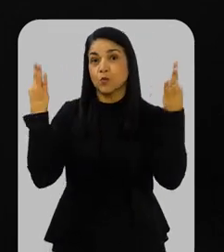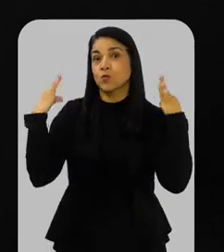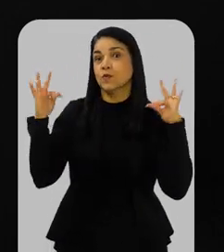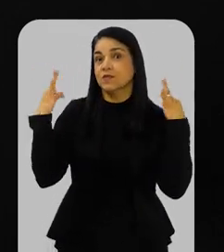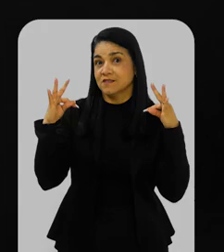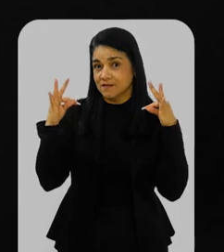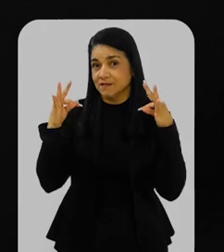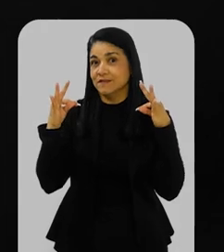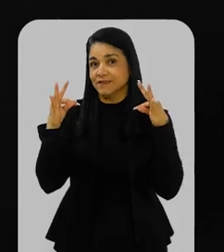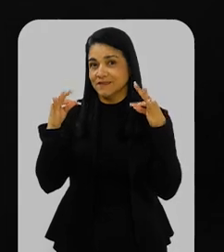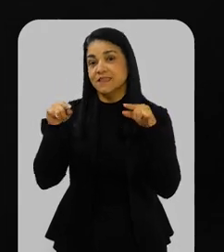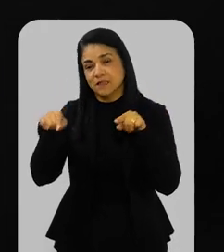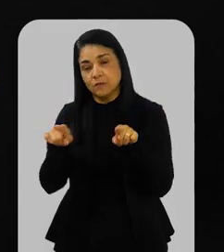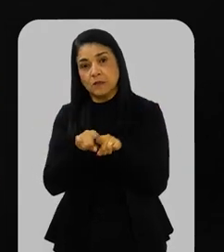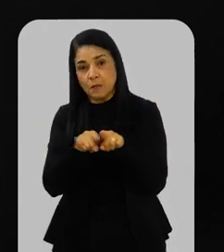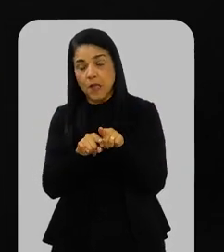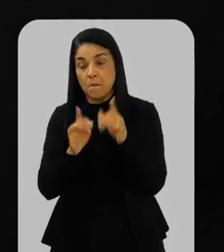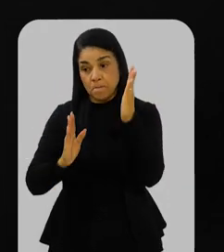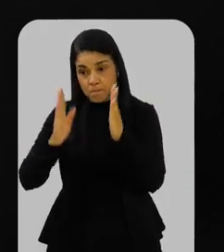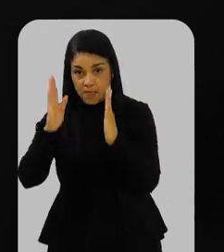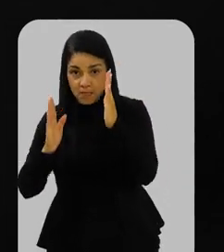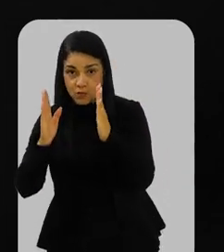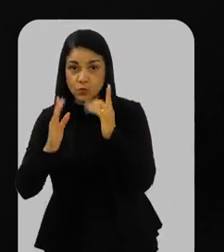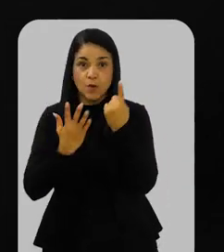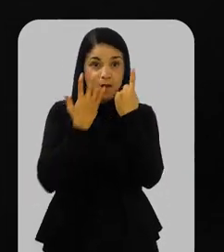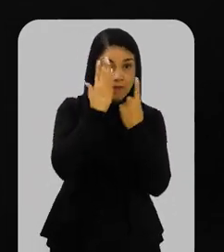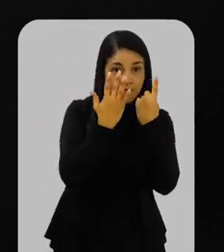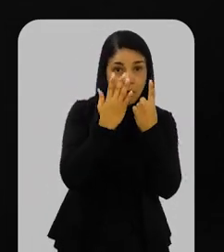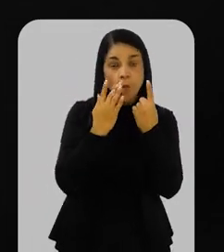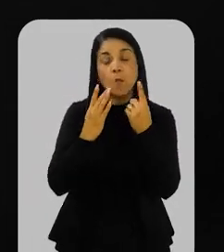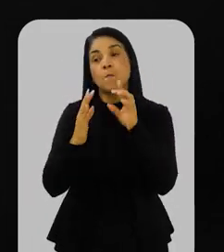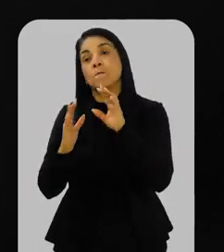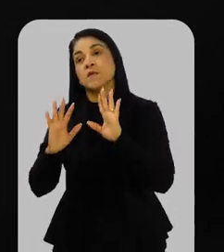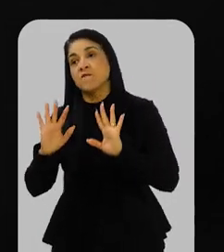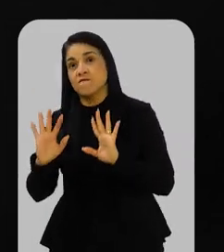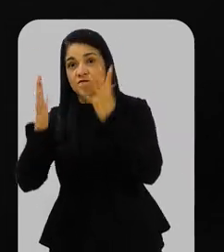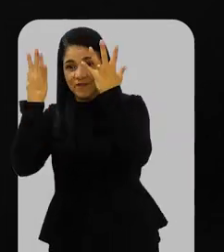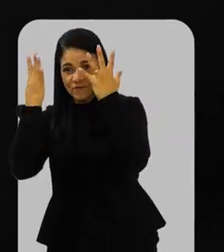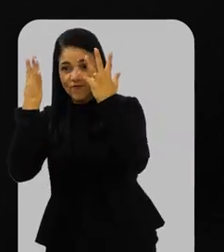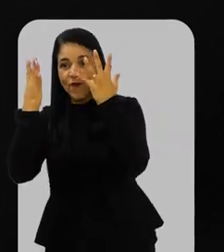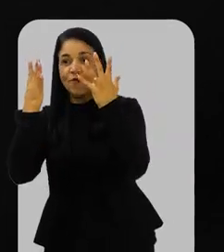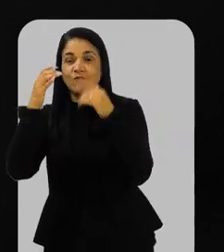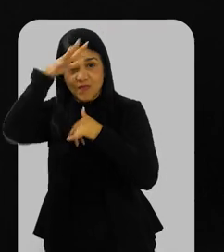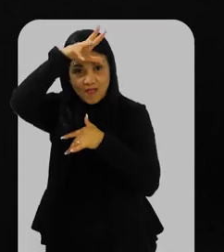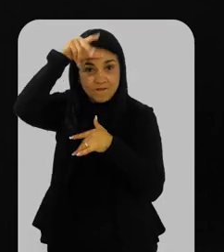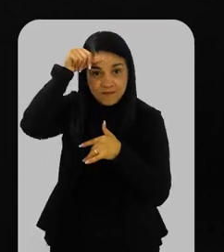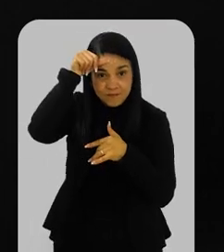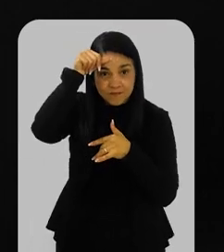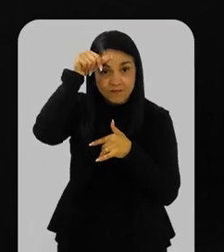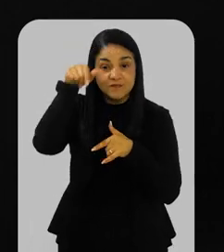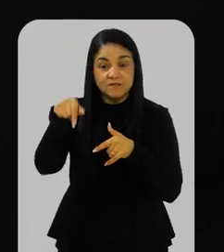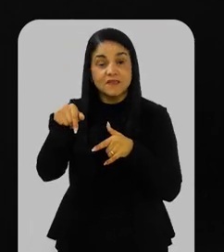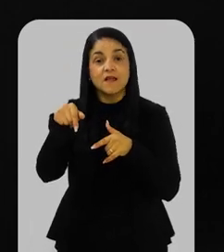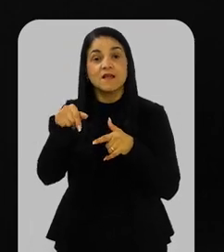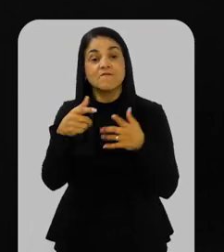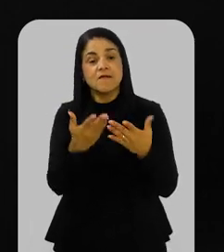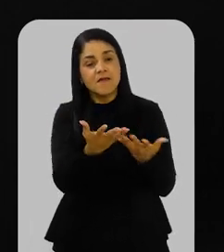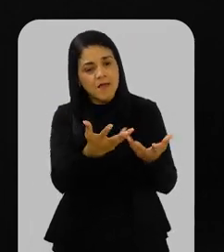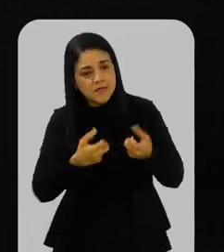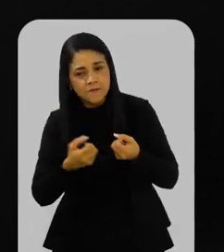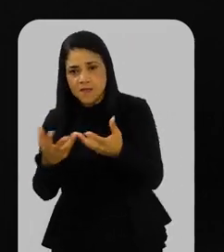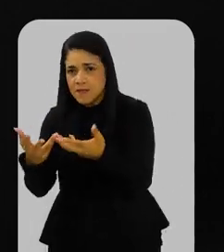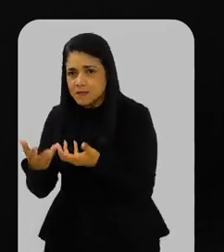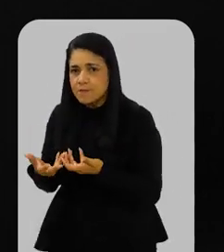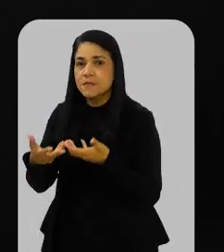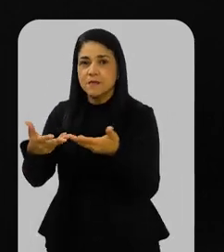do boi também durante o período em que a gente tem carnaval, tem outros festivais também pelo Amazonas. E lá eles vão recebendo essas